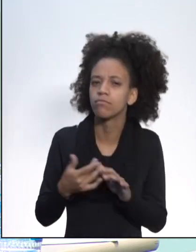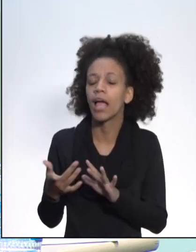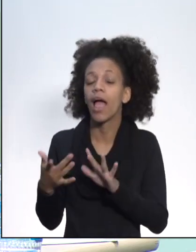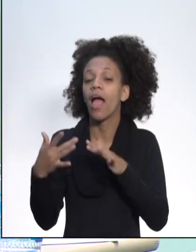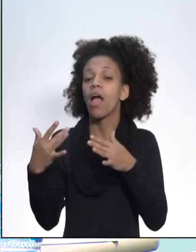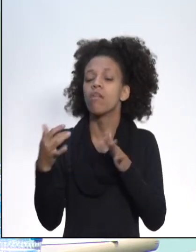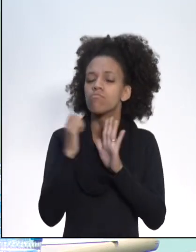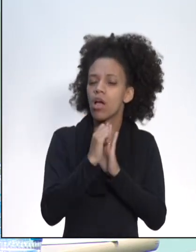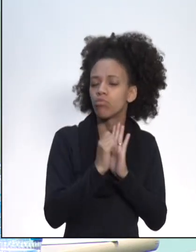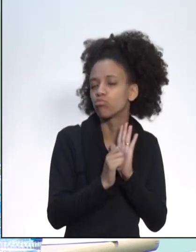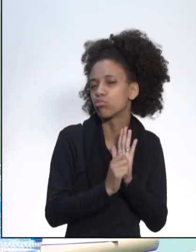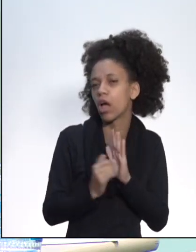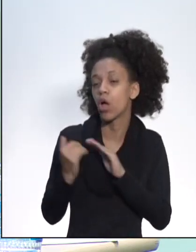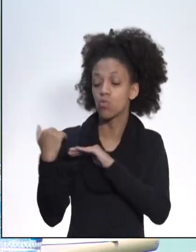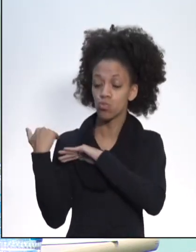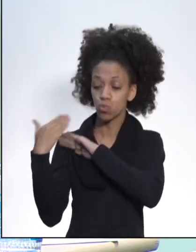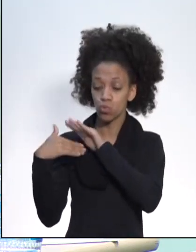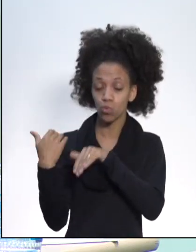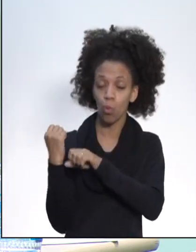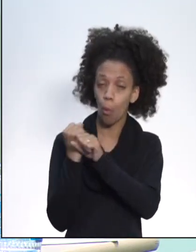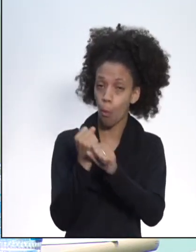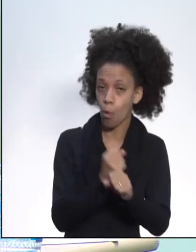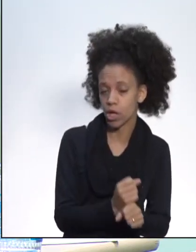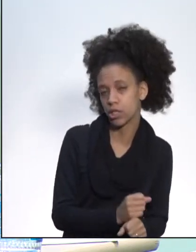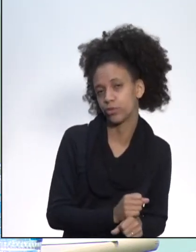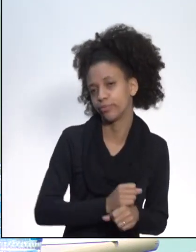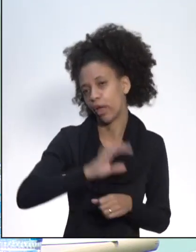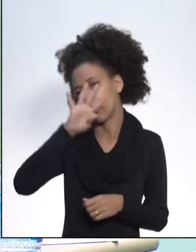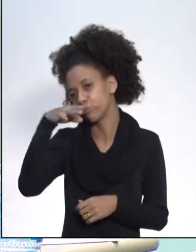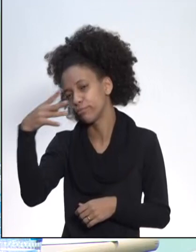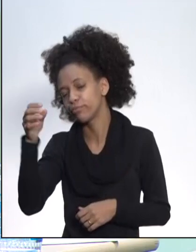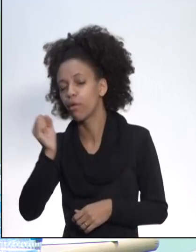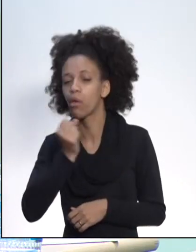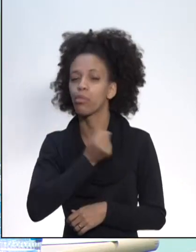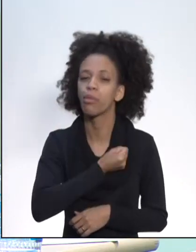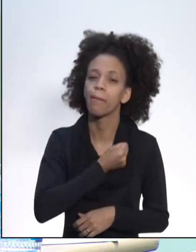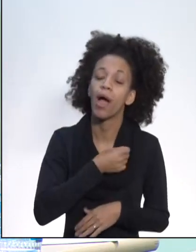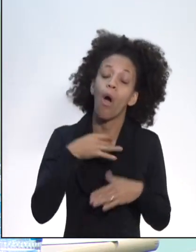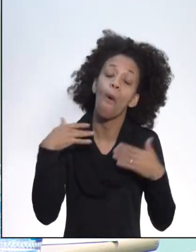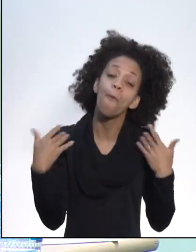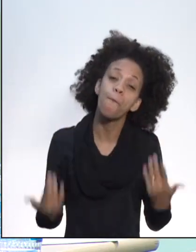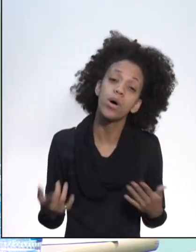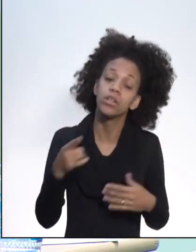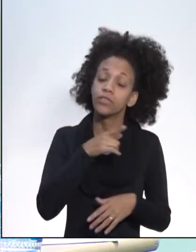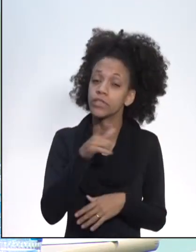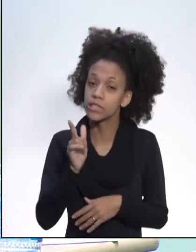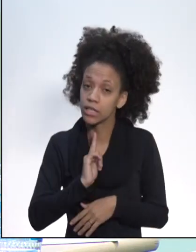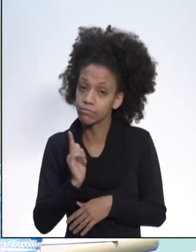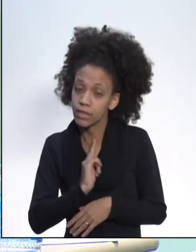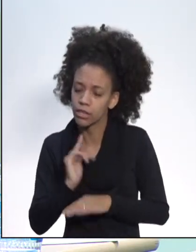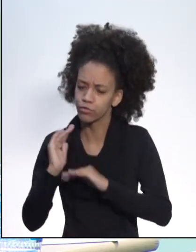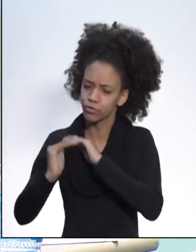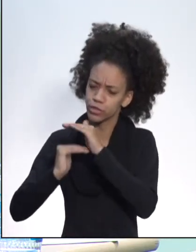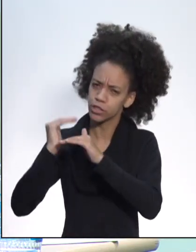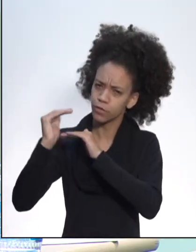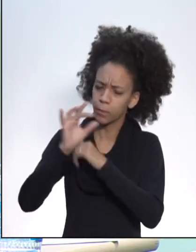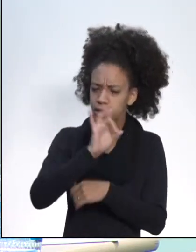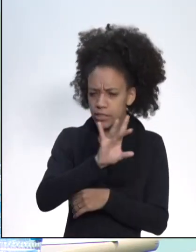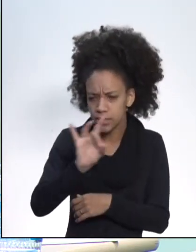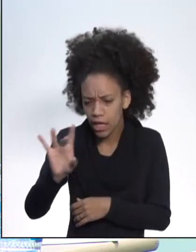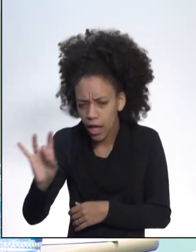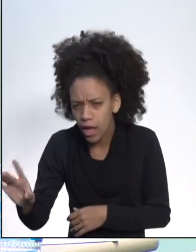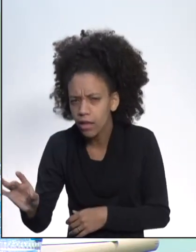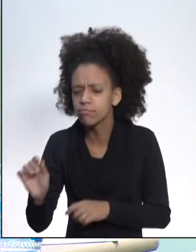colocarem numa escala numérica quanto vocês têm de desenvolvimento de cada uma